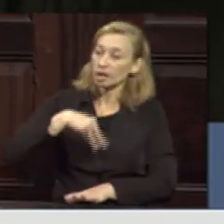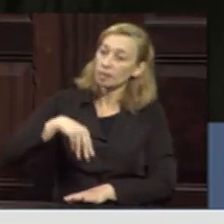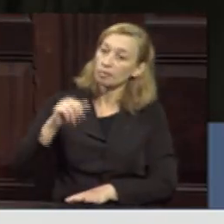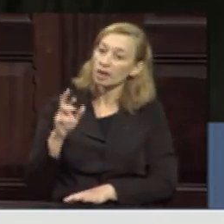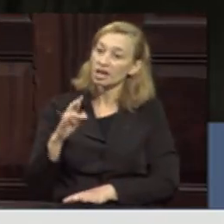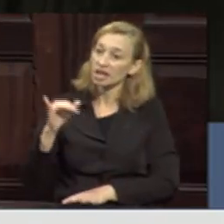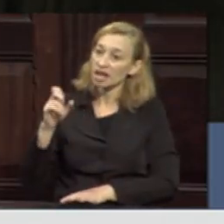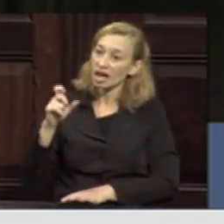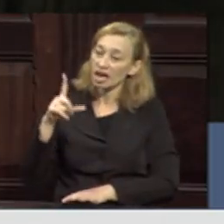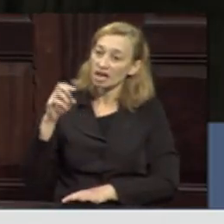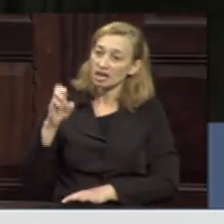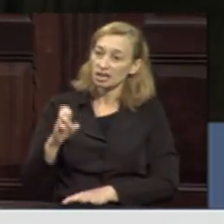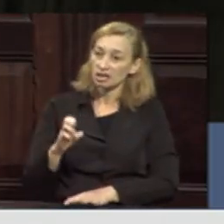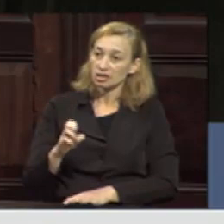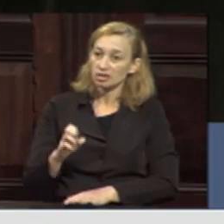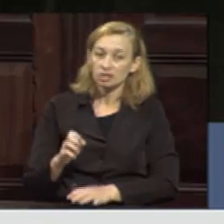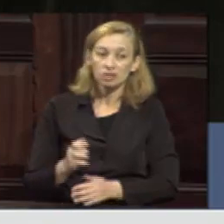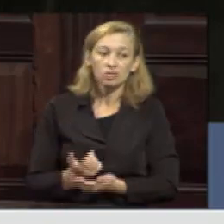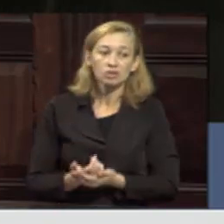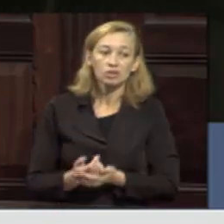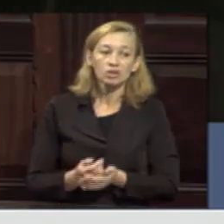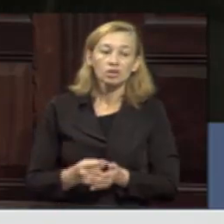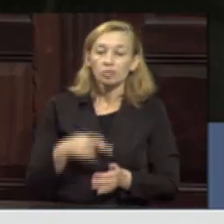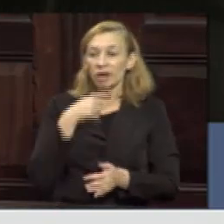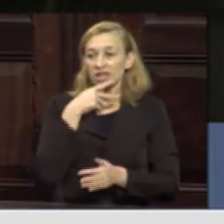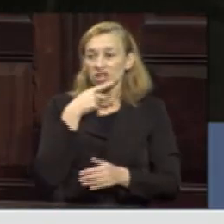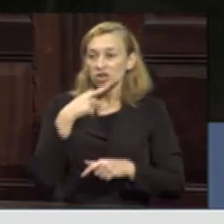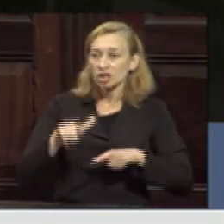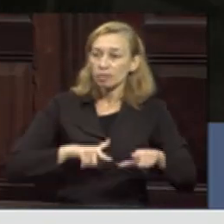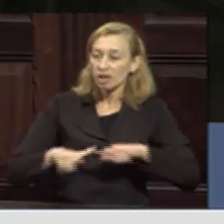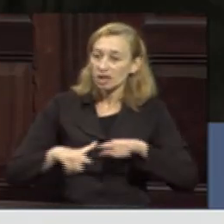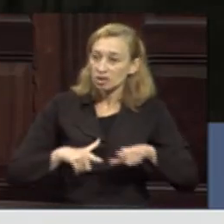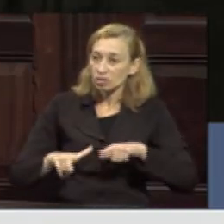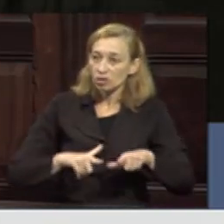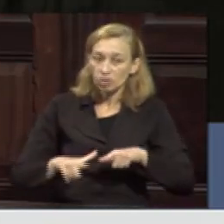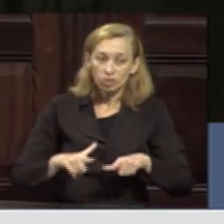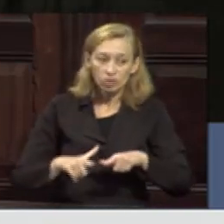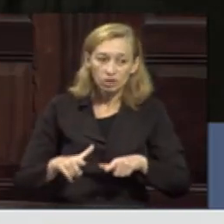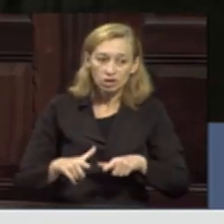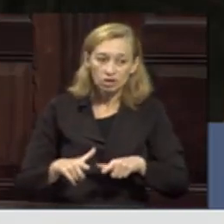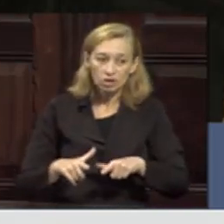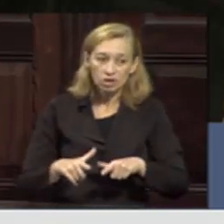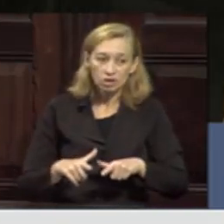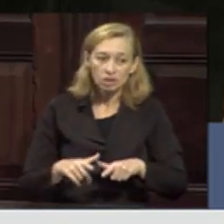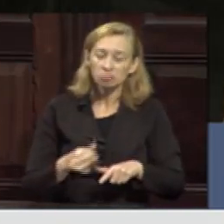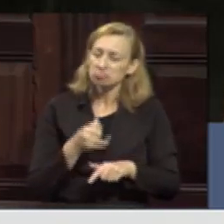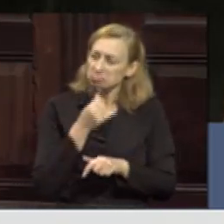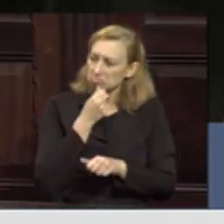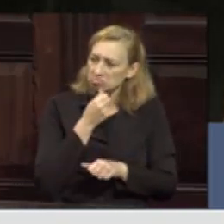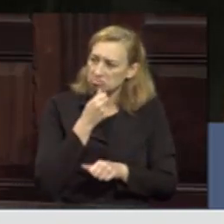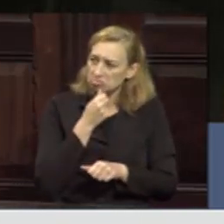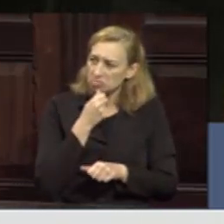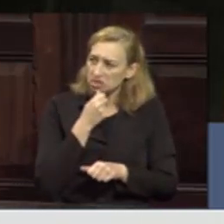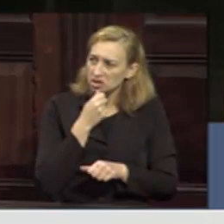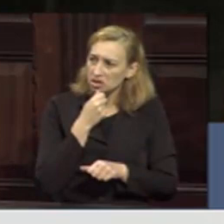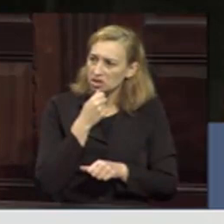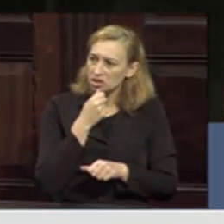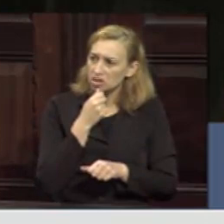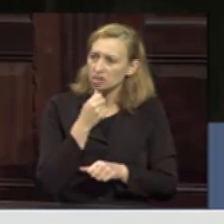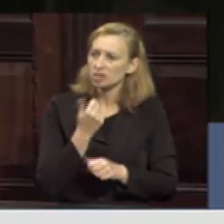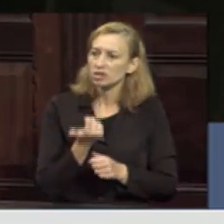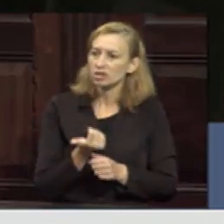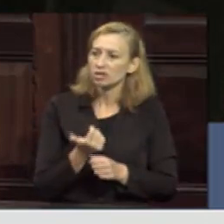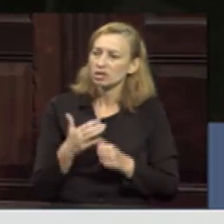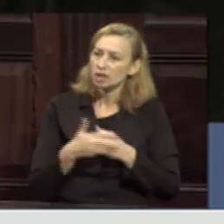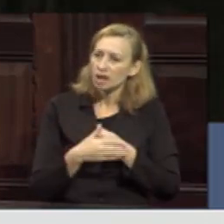militante antes. A bancada do Partido dos Trabalhadores está solidária aos familiares, está solidária ao PSOL, está solidária a todos os combatentes de